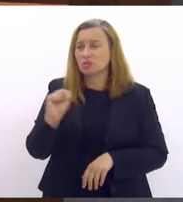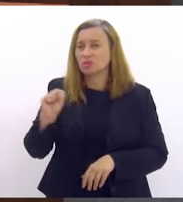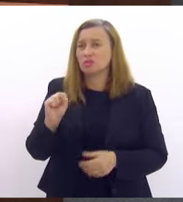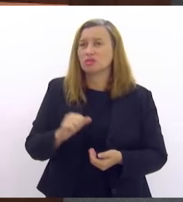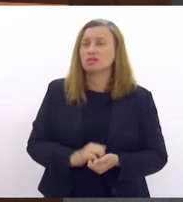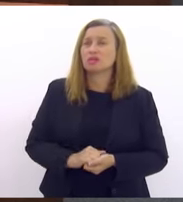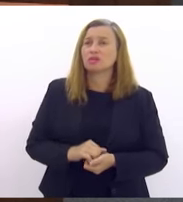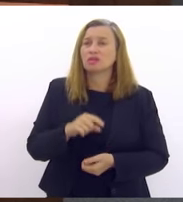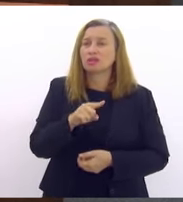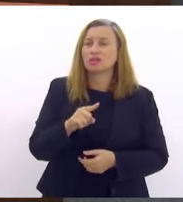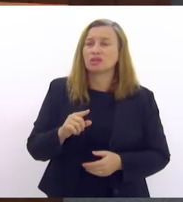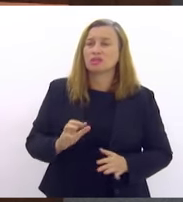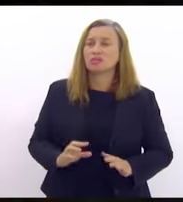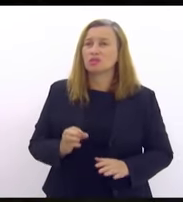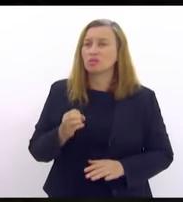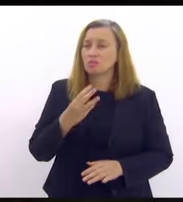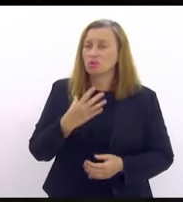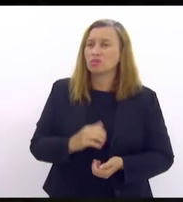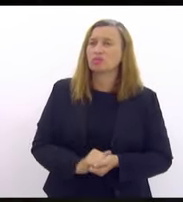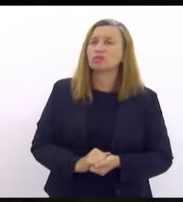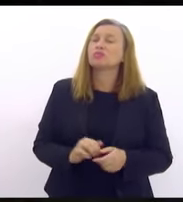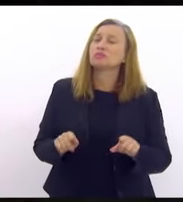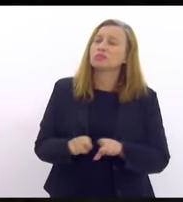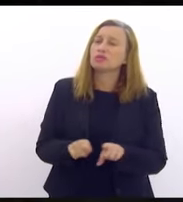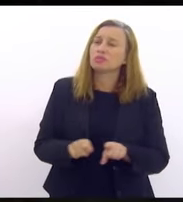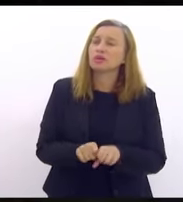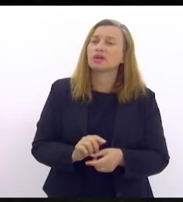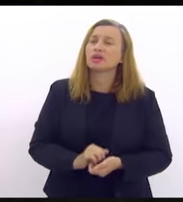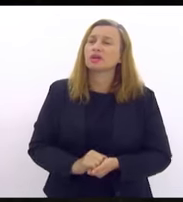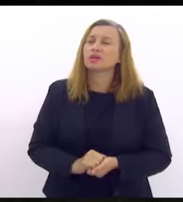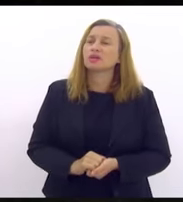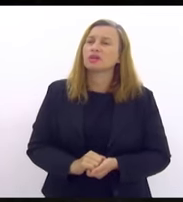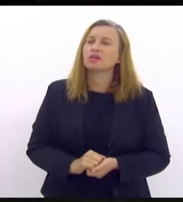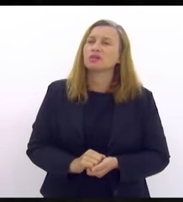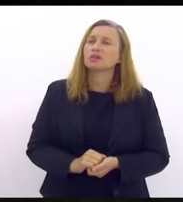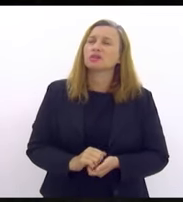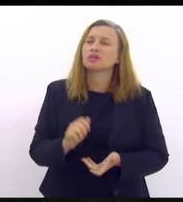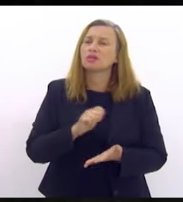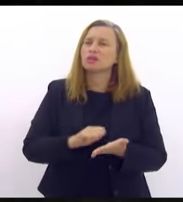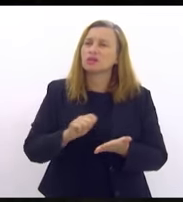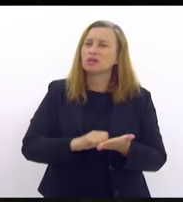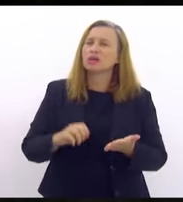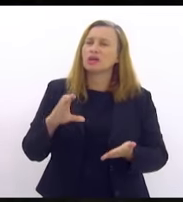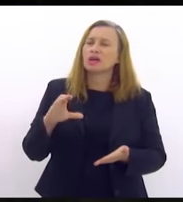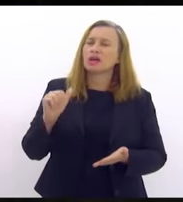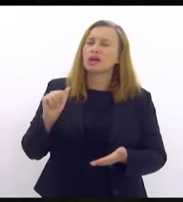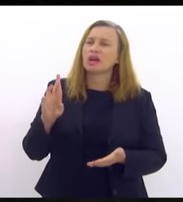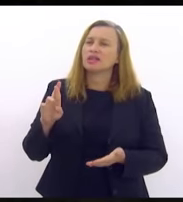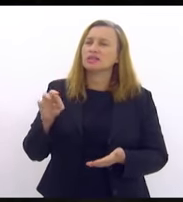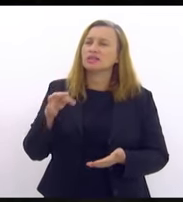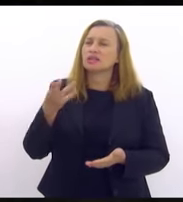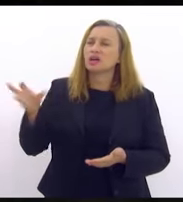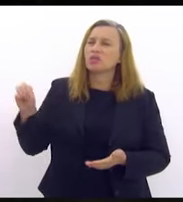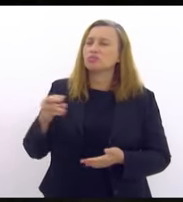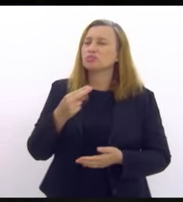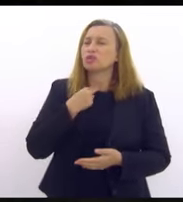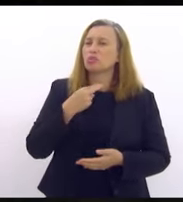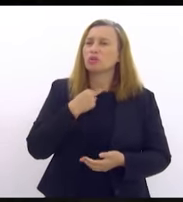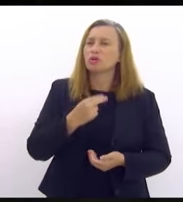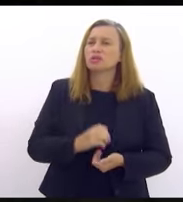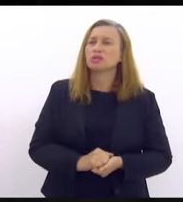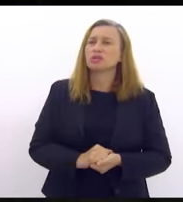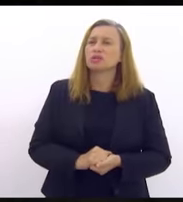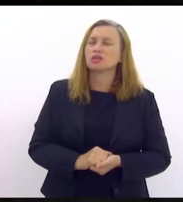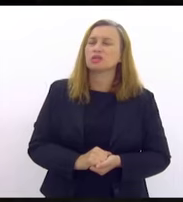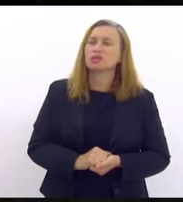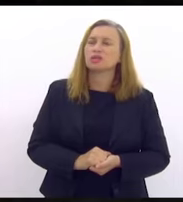ali foi uma febre eh como por exemplo anotação de cartão eh não poder ter